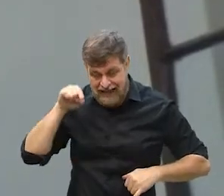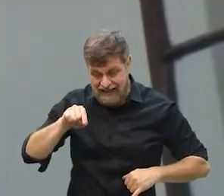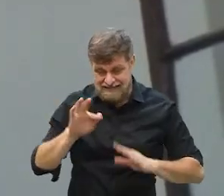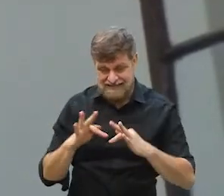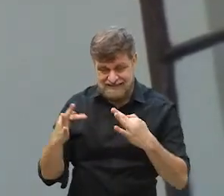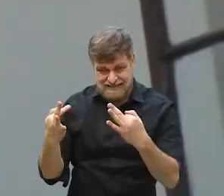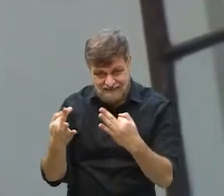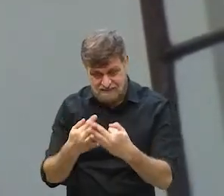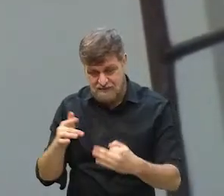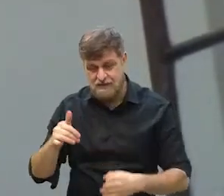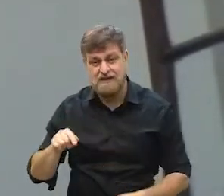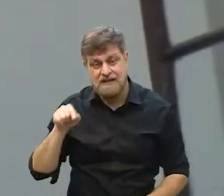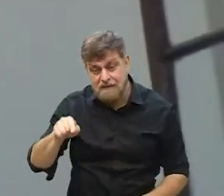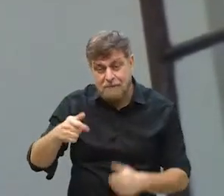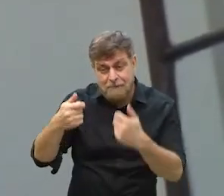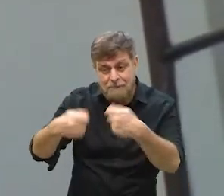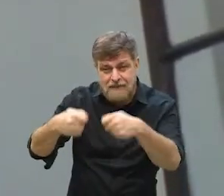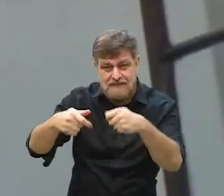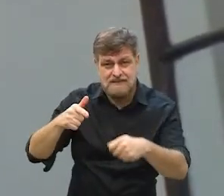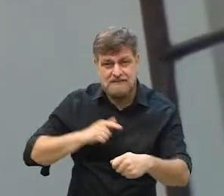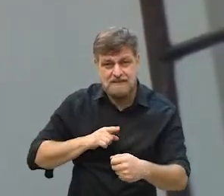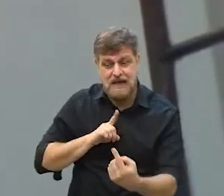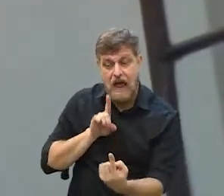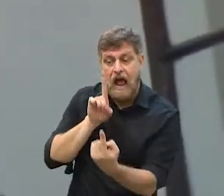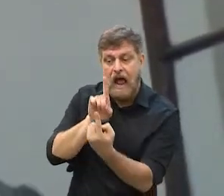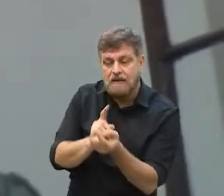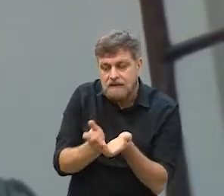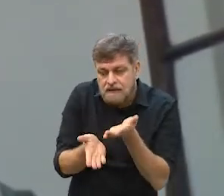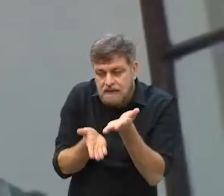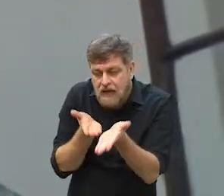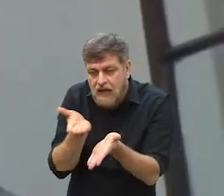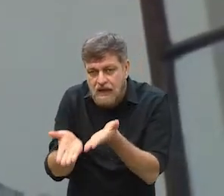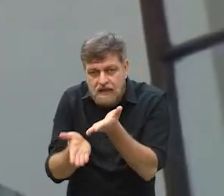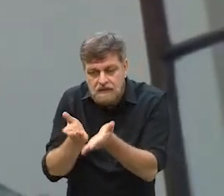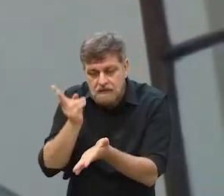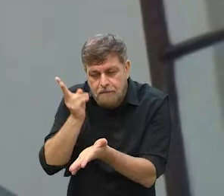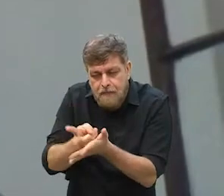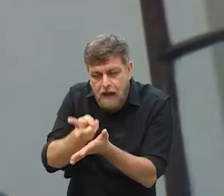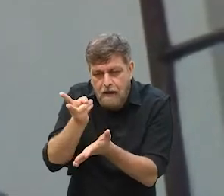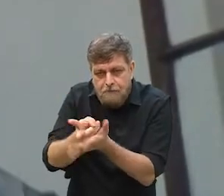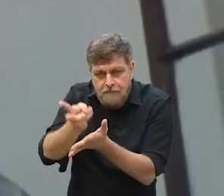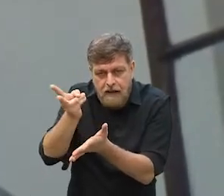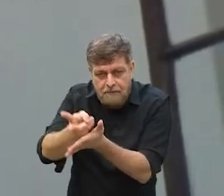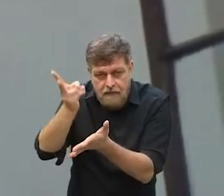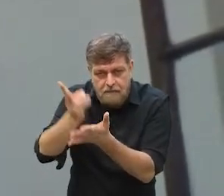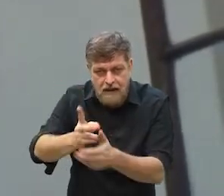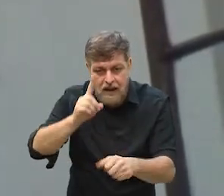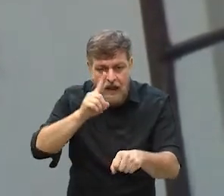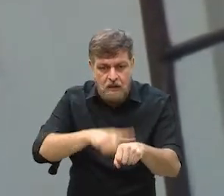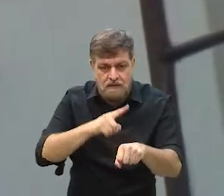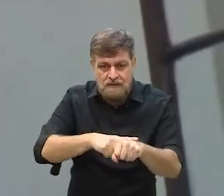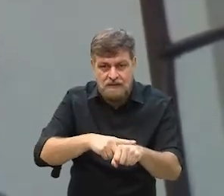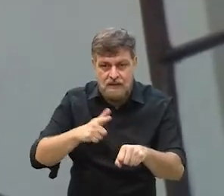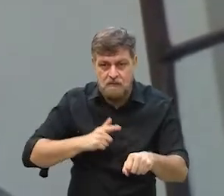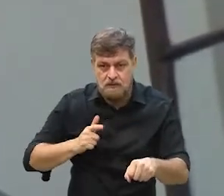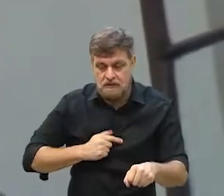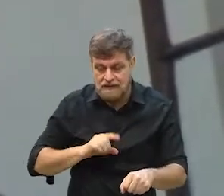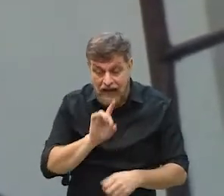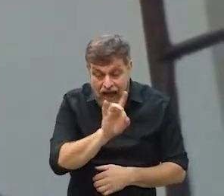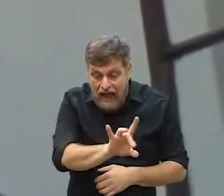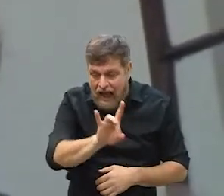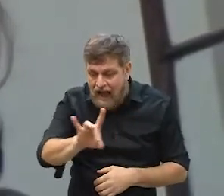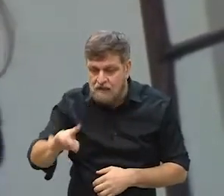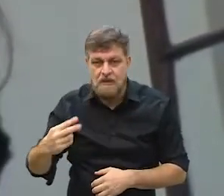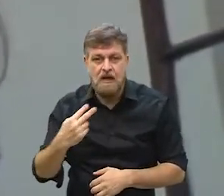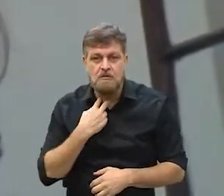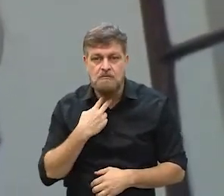situação de vulnerabilidade, elas precisam ser atendidas sistematicamente e, ao mesmo tempo, de uma maneira holística. Então, não